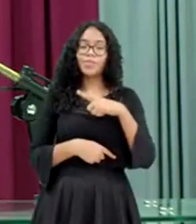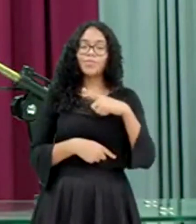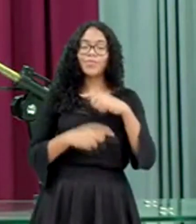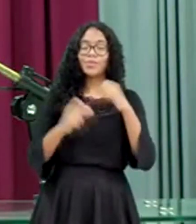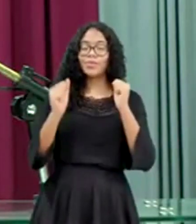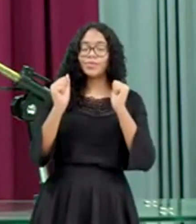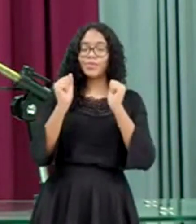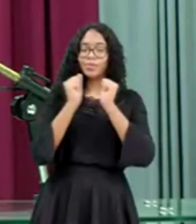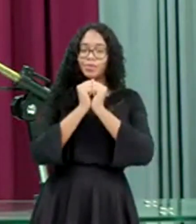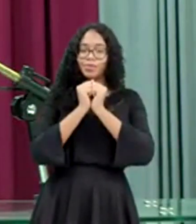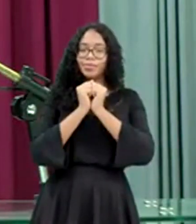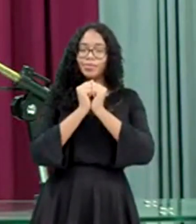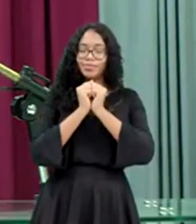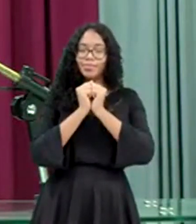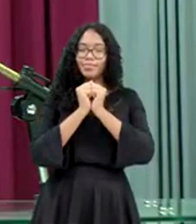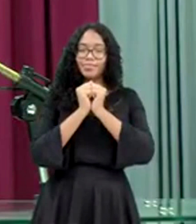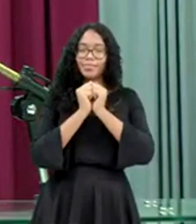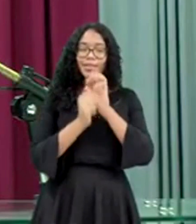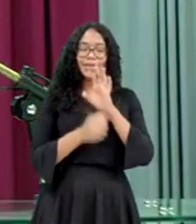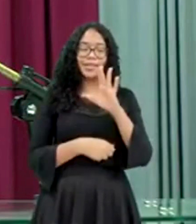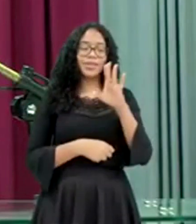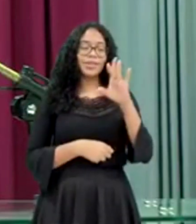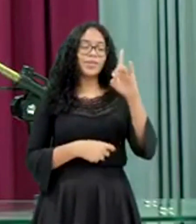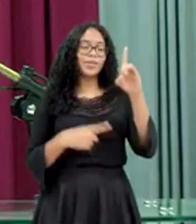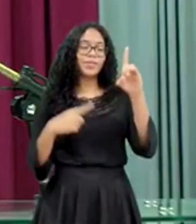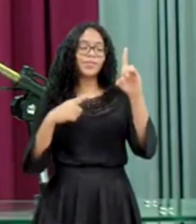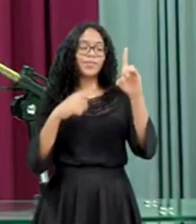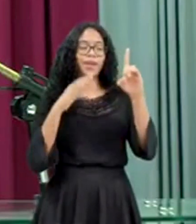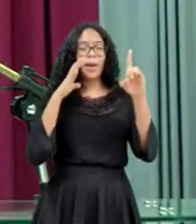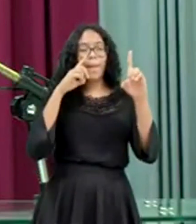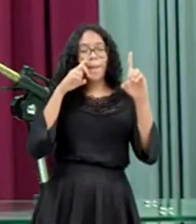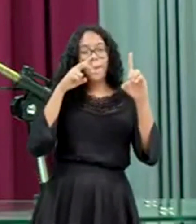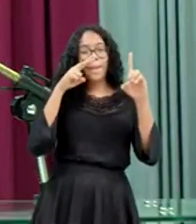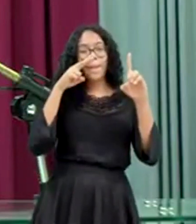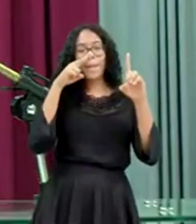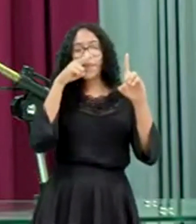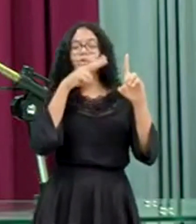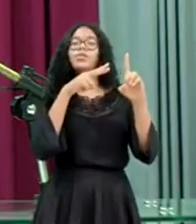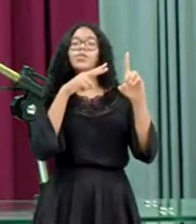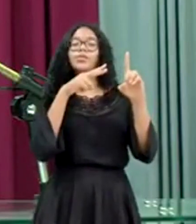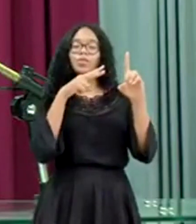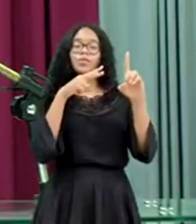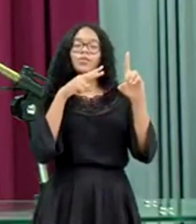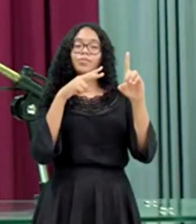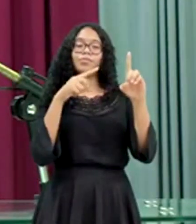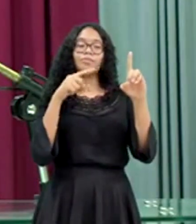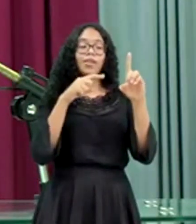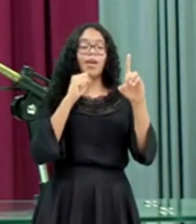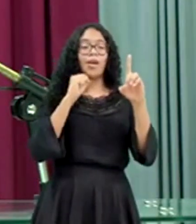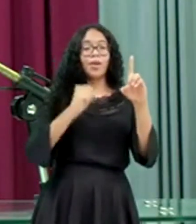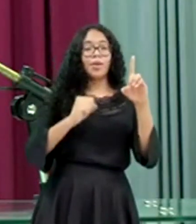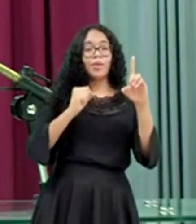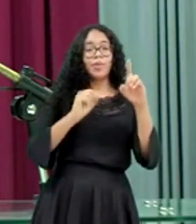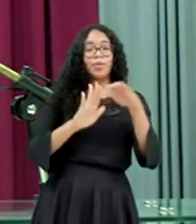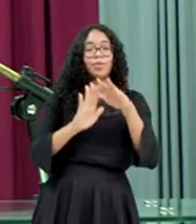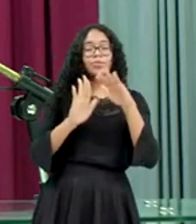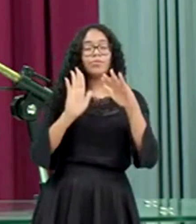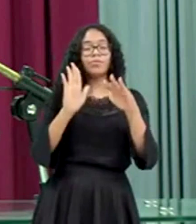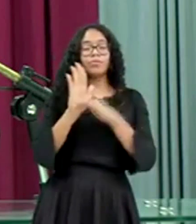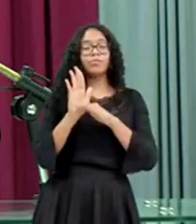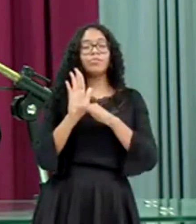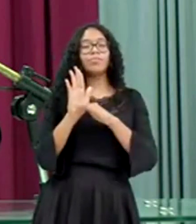conosco o Deus Todo-Poderoso, que pode todas as